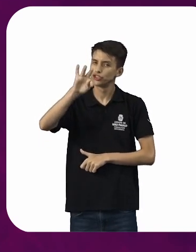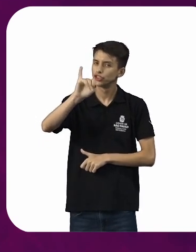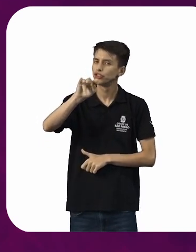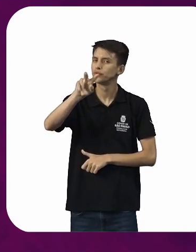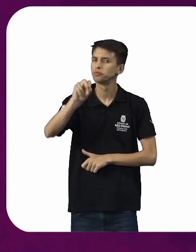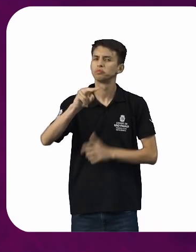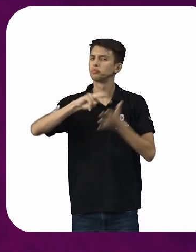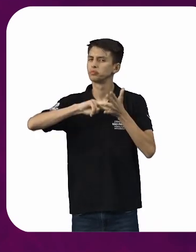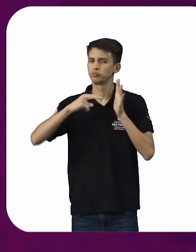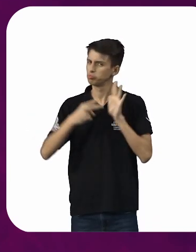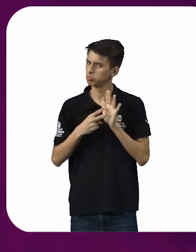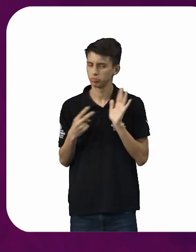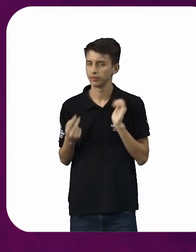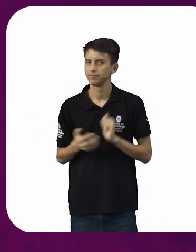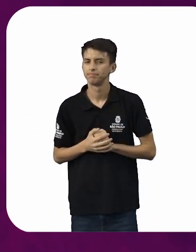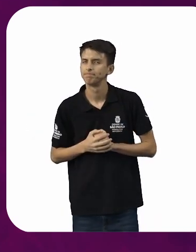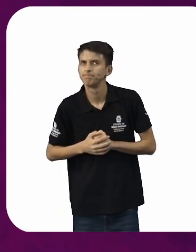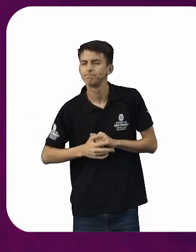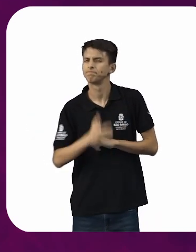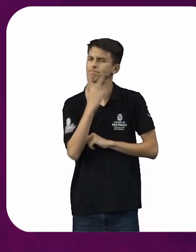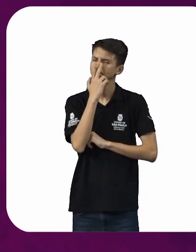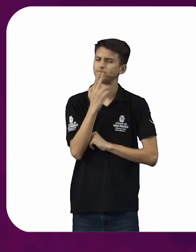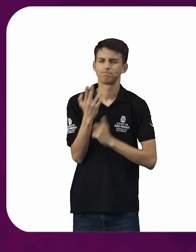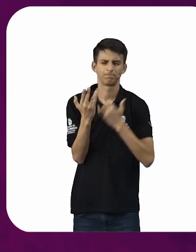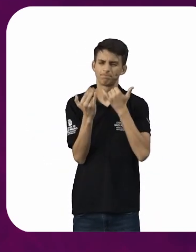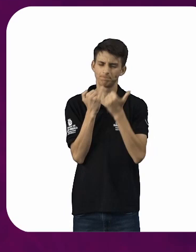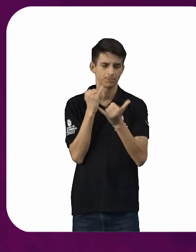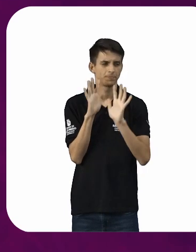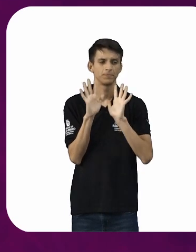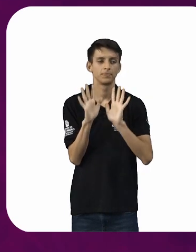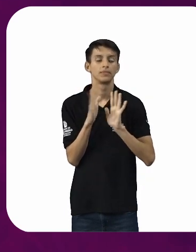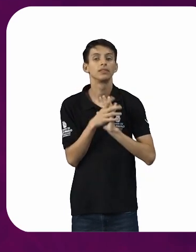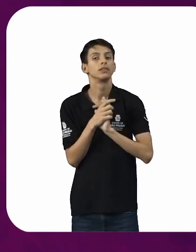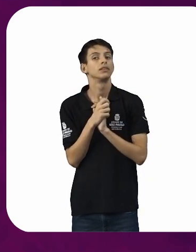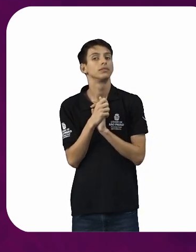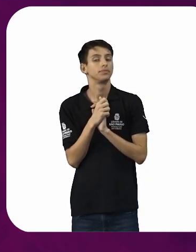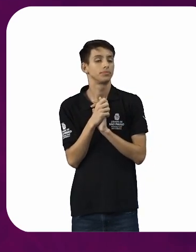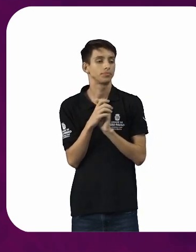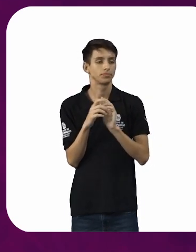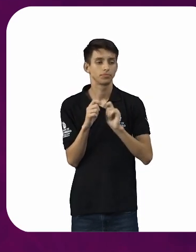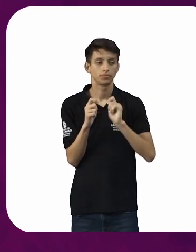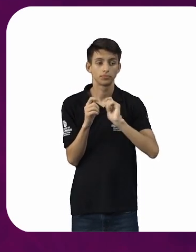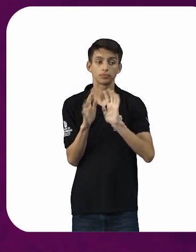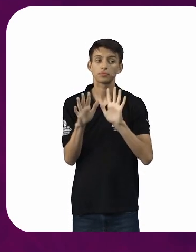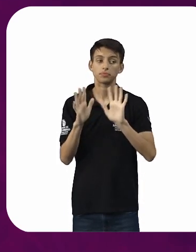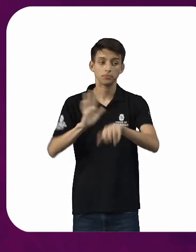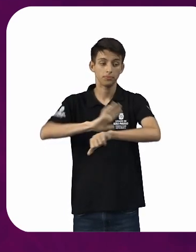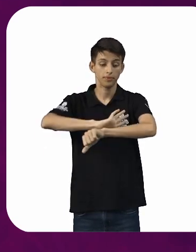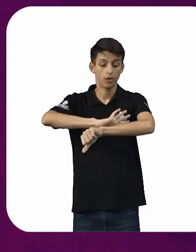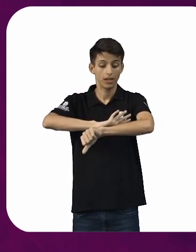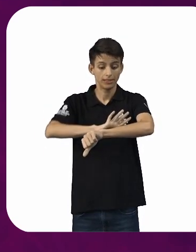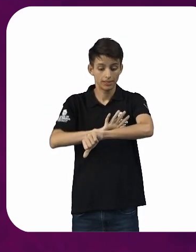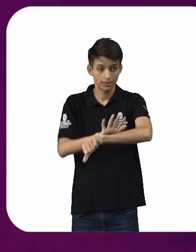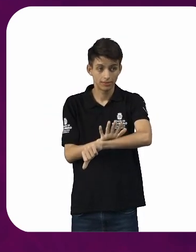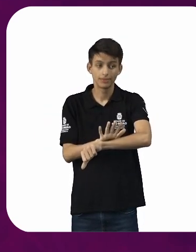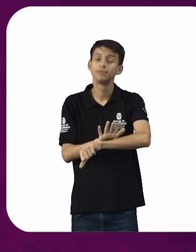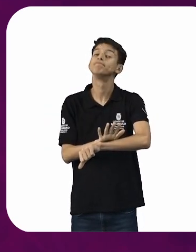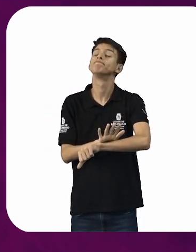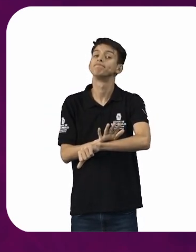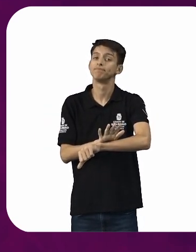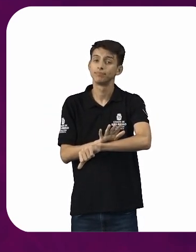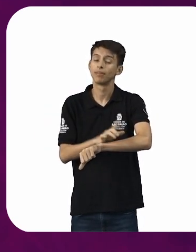muitas pessoas fizeram essa crítica. O racismo, ele, ao contrário do que as pessoas pensam, ele é uma estrutura